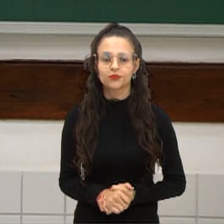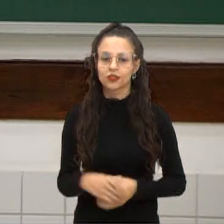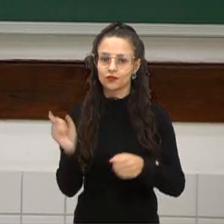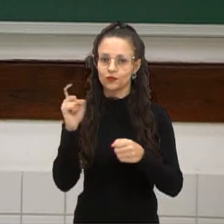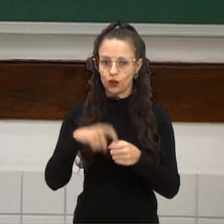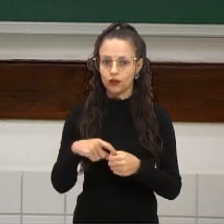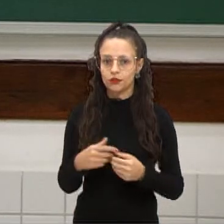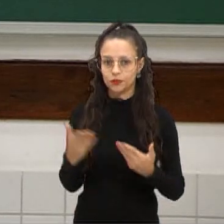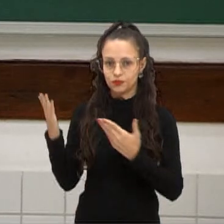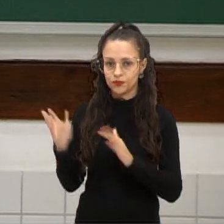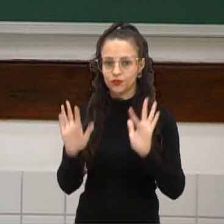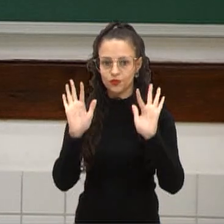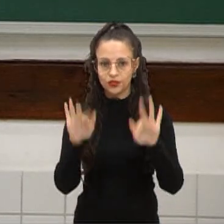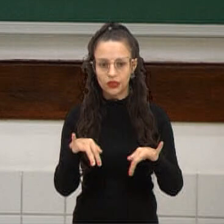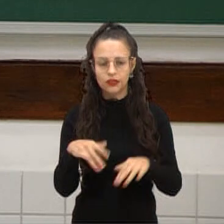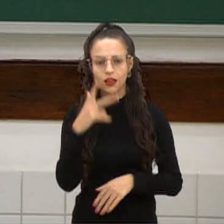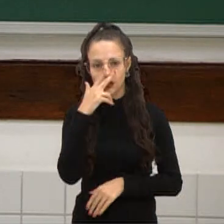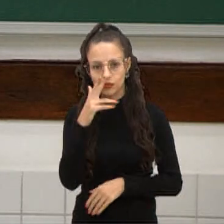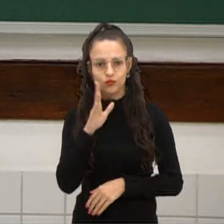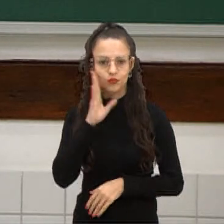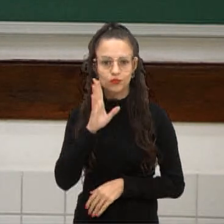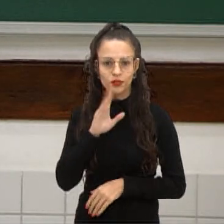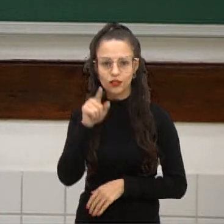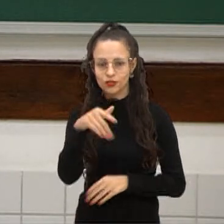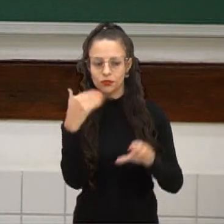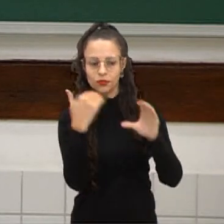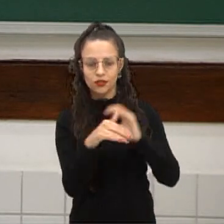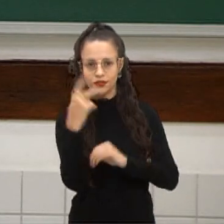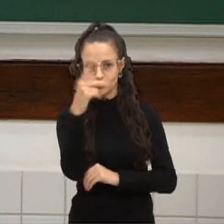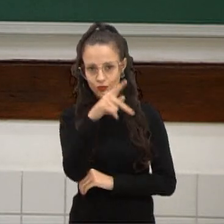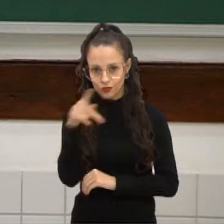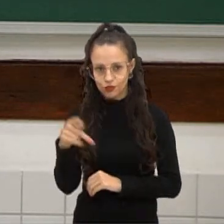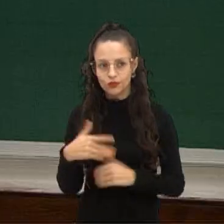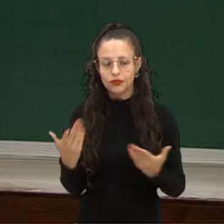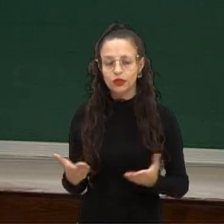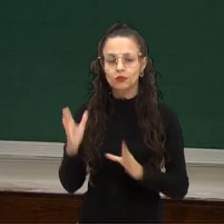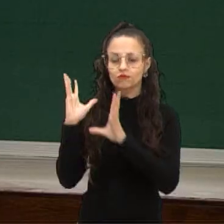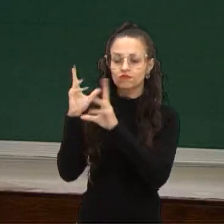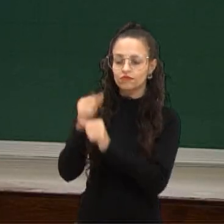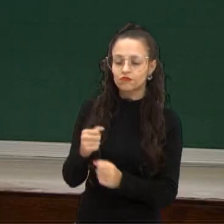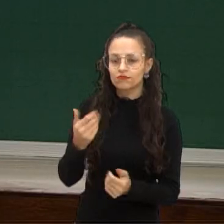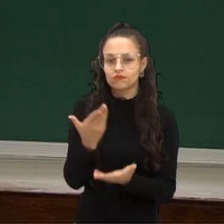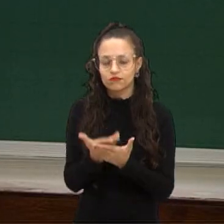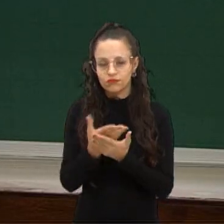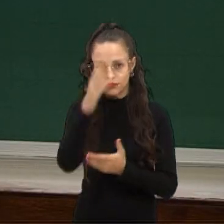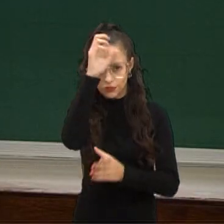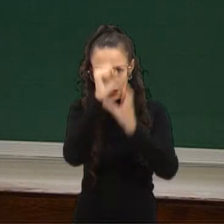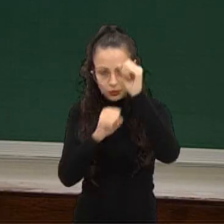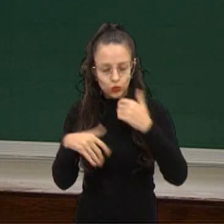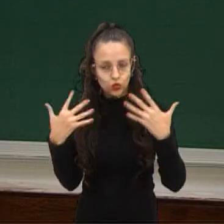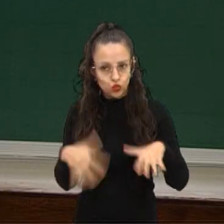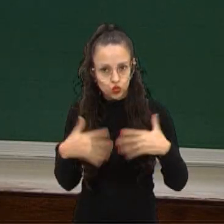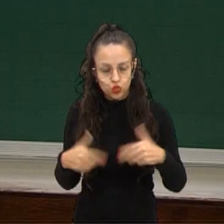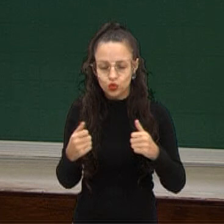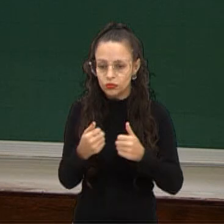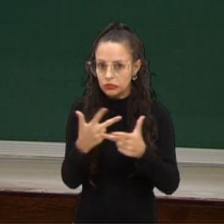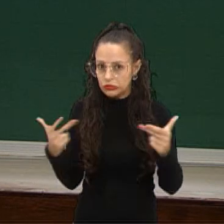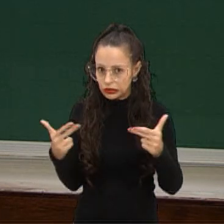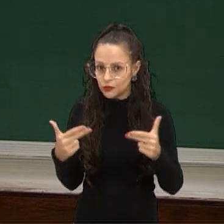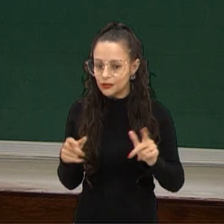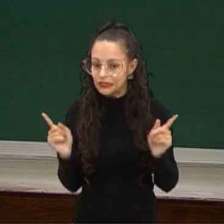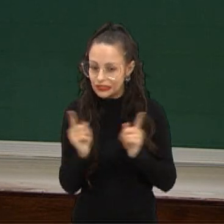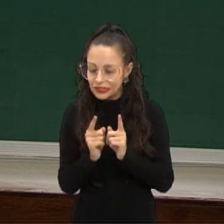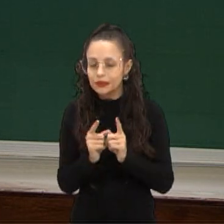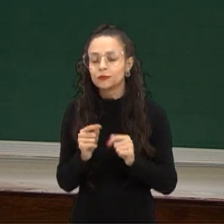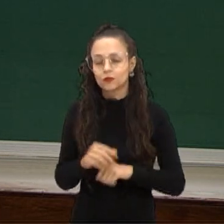Voltamos aqui, né, pessoal, para finalizar. Eu acho que foi bacana, envia para o seu professor lá. Então, o que a gente aprendeu hoje? Hoje aprendeu muita coisa num tempinho curto, hein?